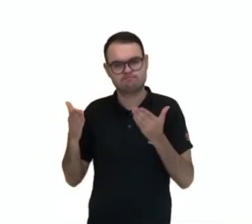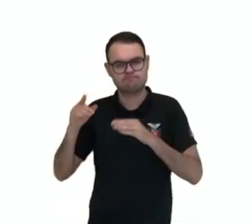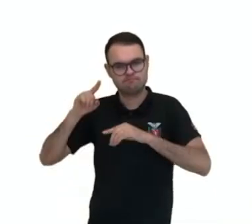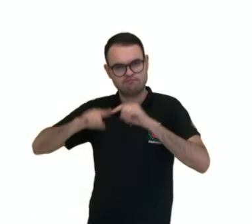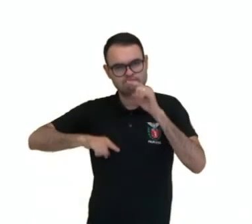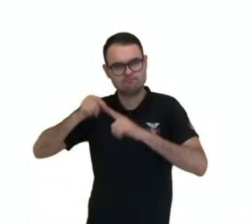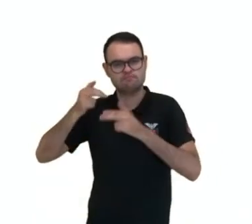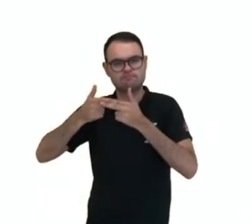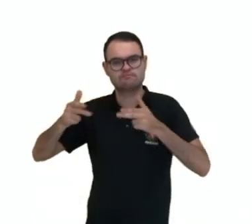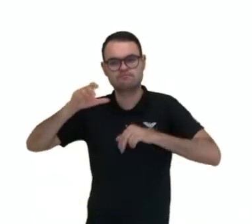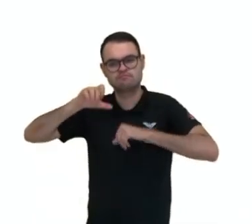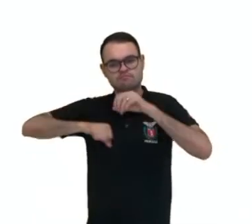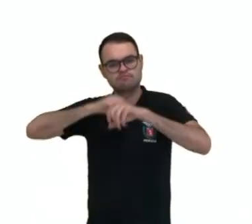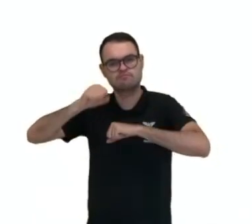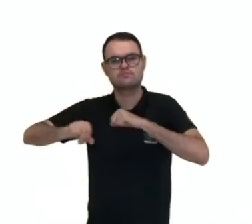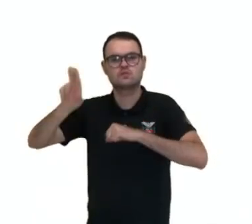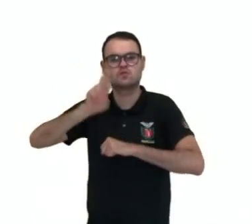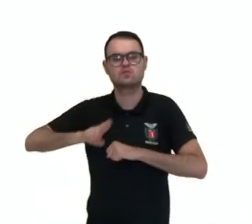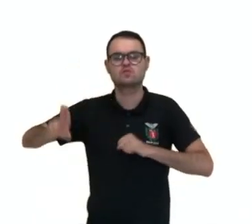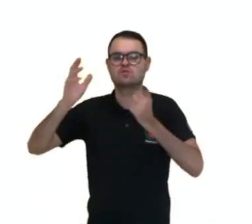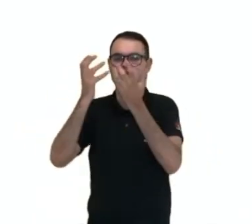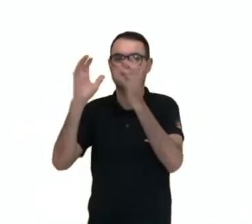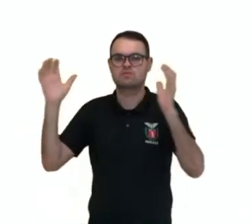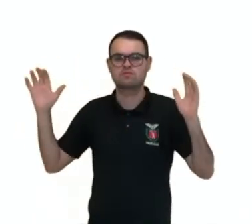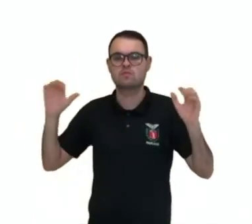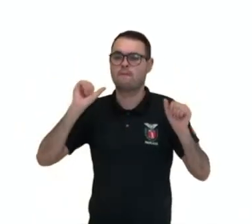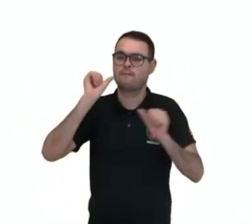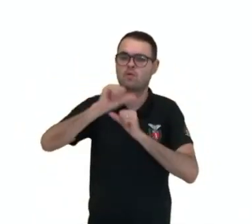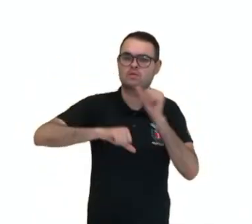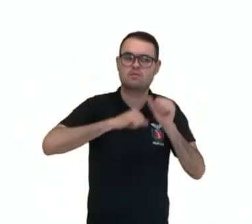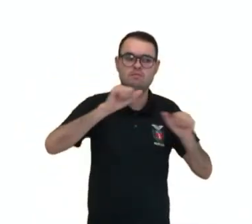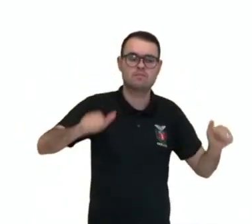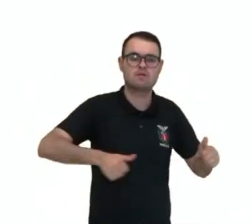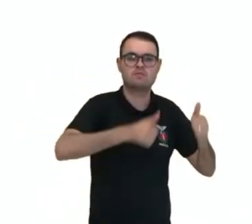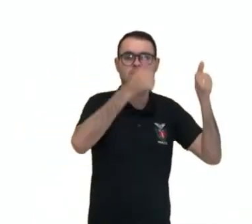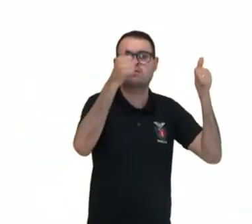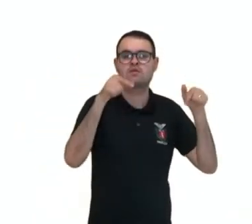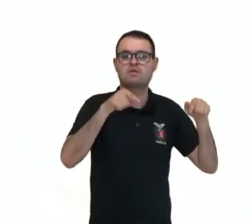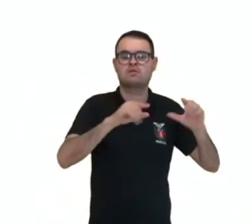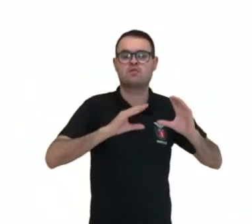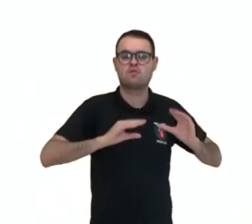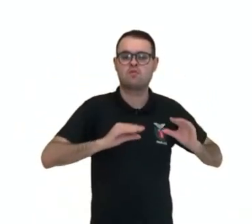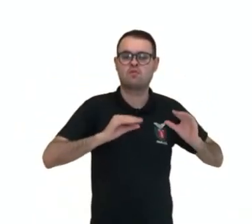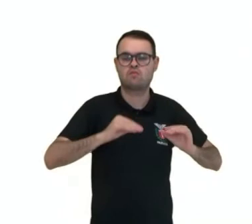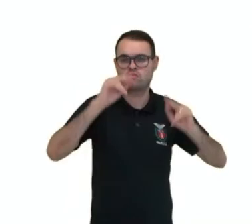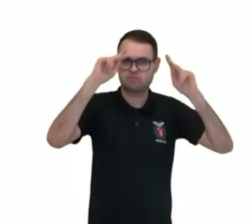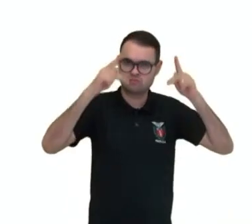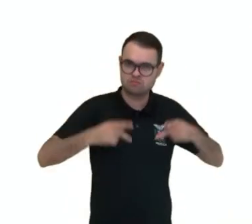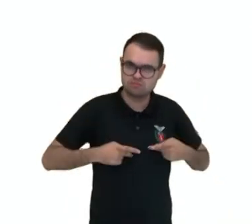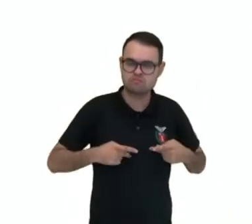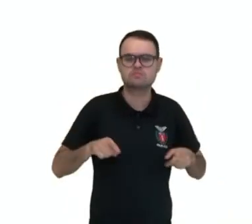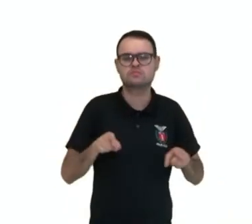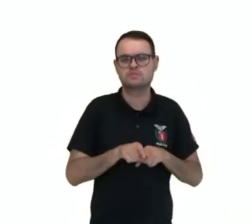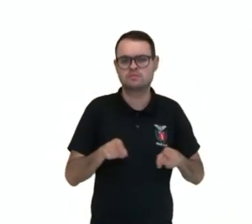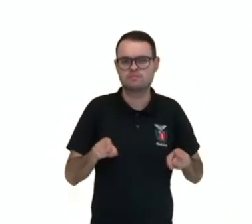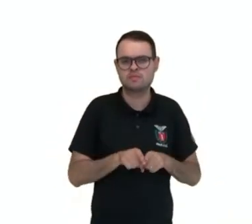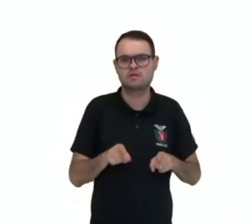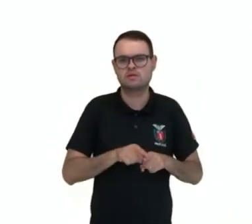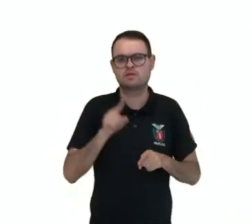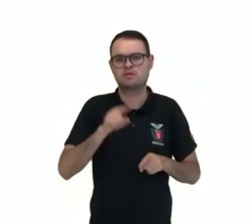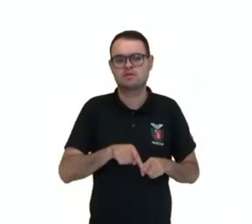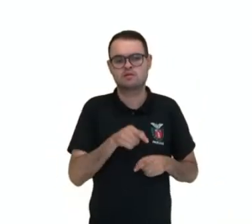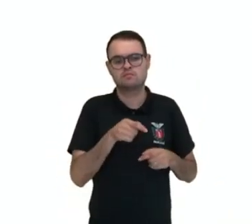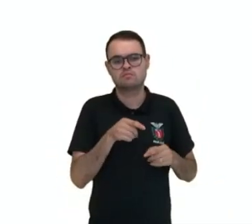da natureza que foram usados e alterados justamente para melhorar aí o conforto do ser humano e a